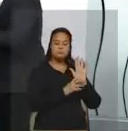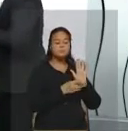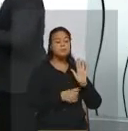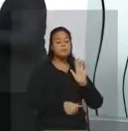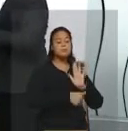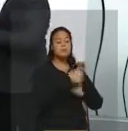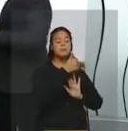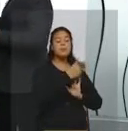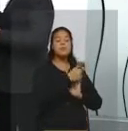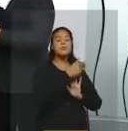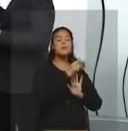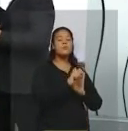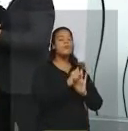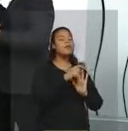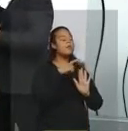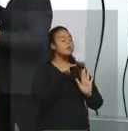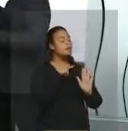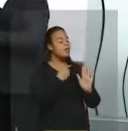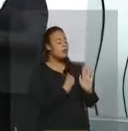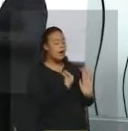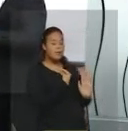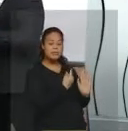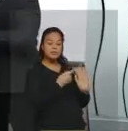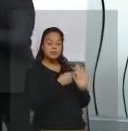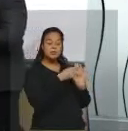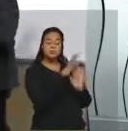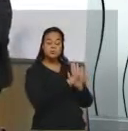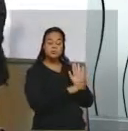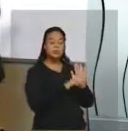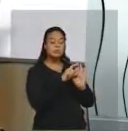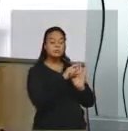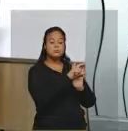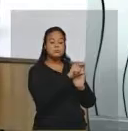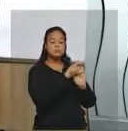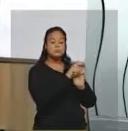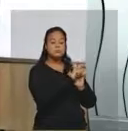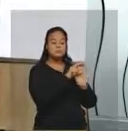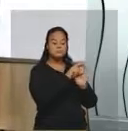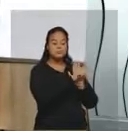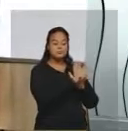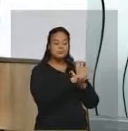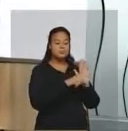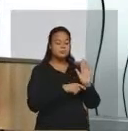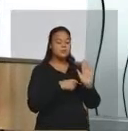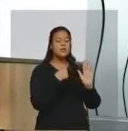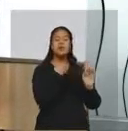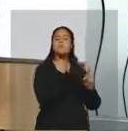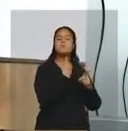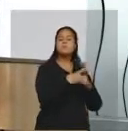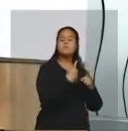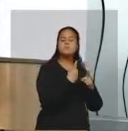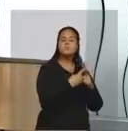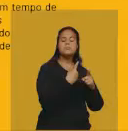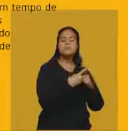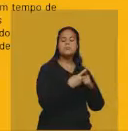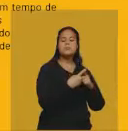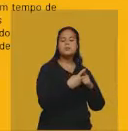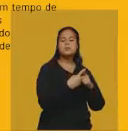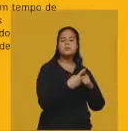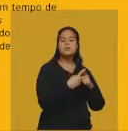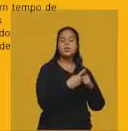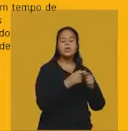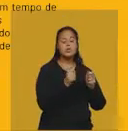Primeiro, nós temos a presença aqui nessa primeira parte do porquê com